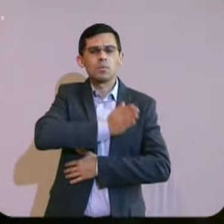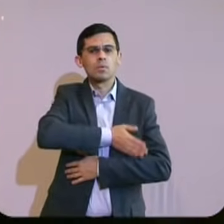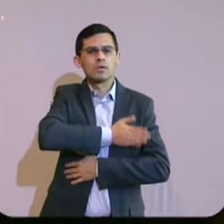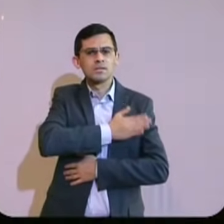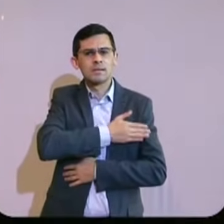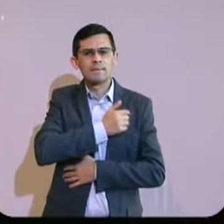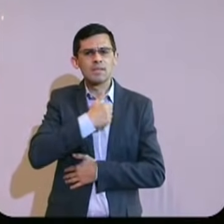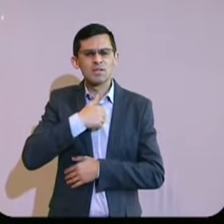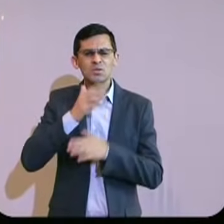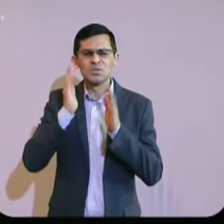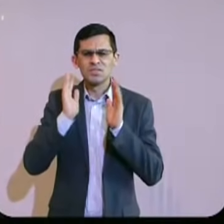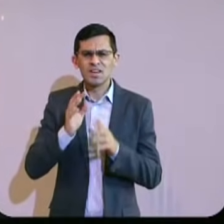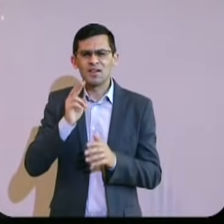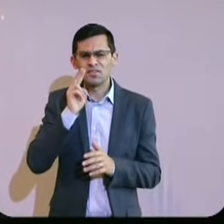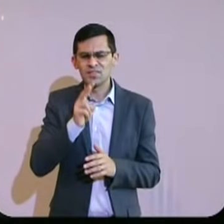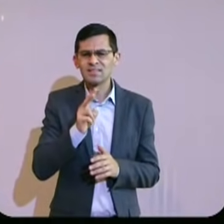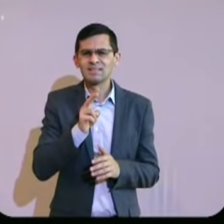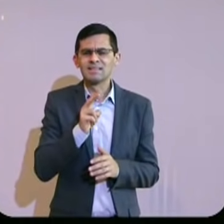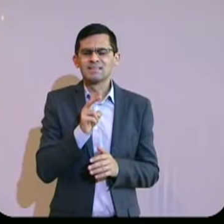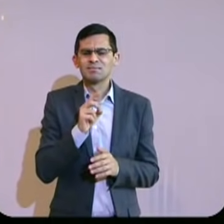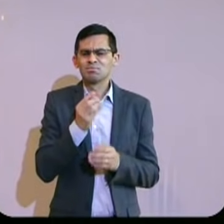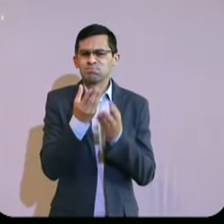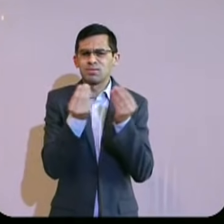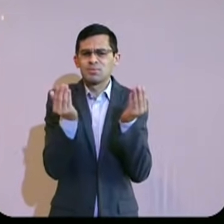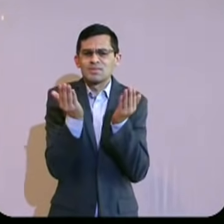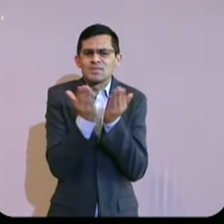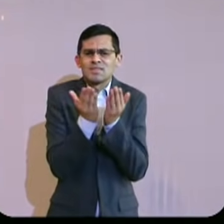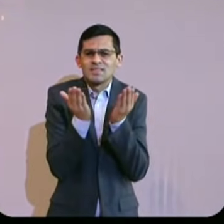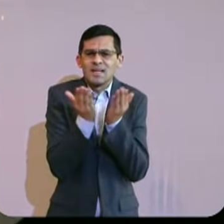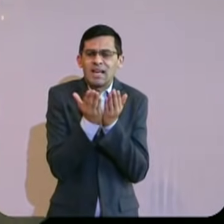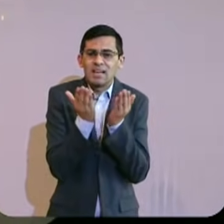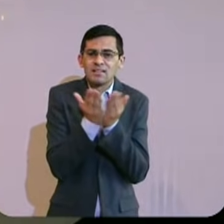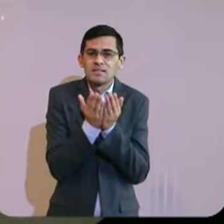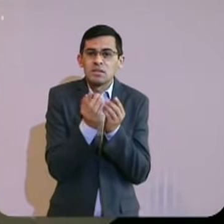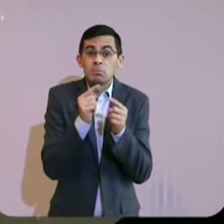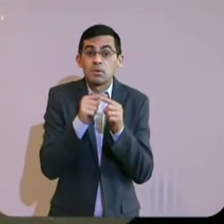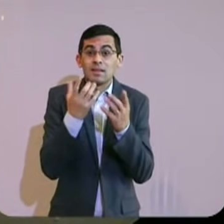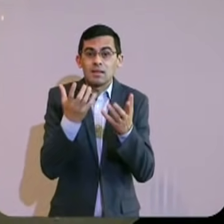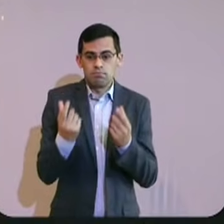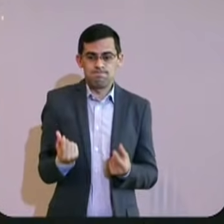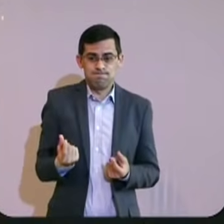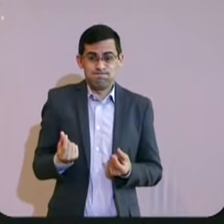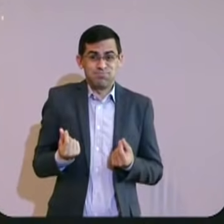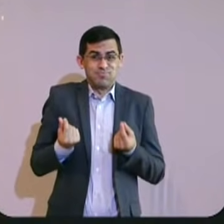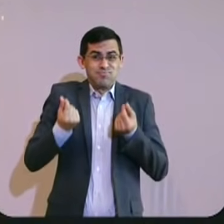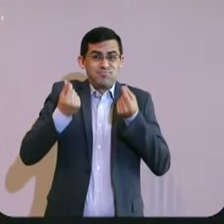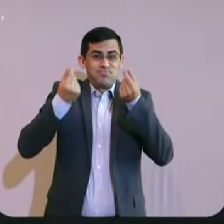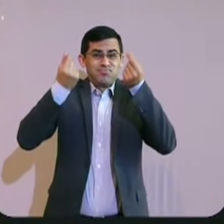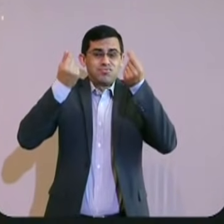tanto crente entrando em furada porque quer ficar rico.